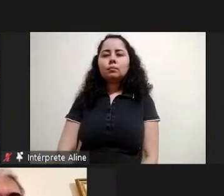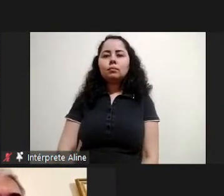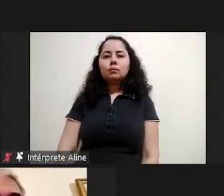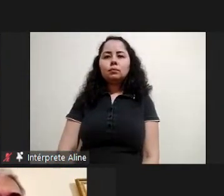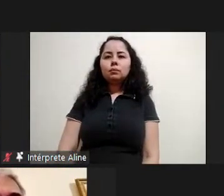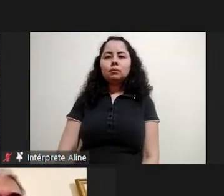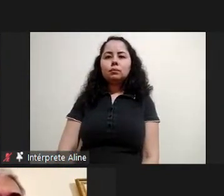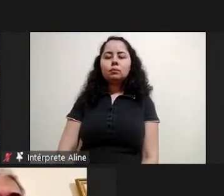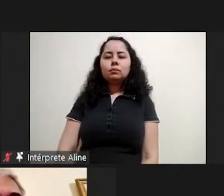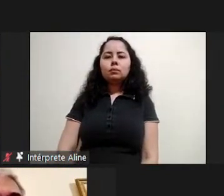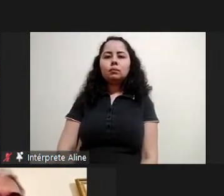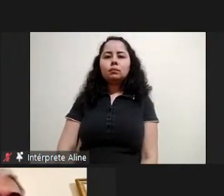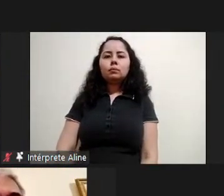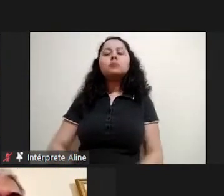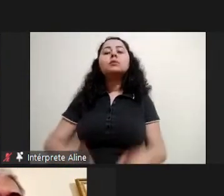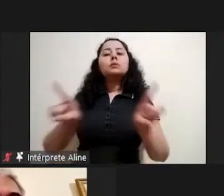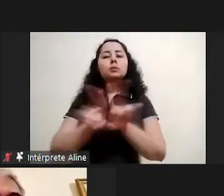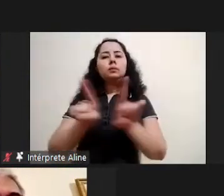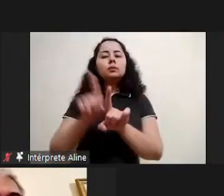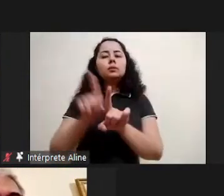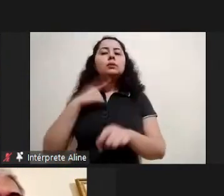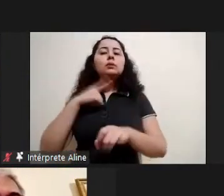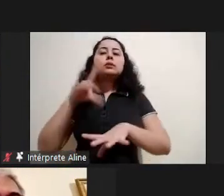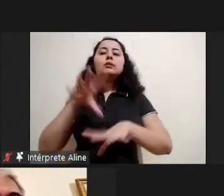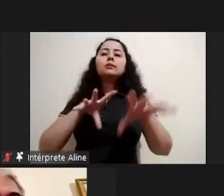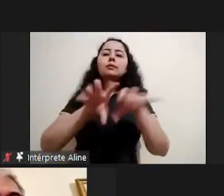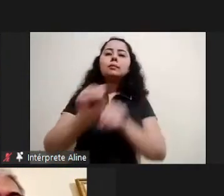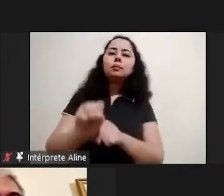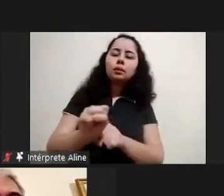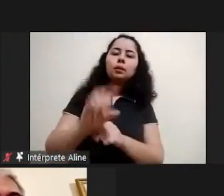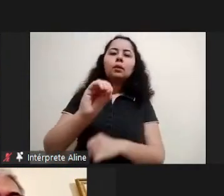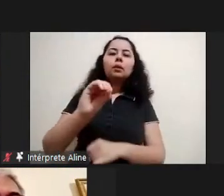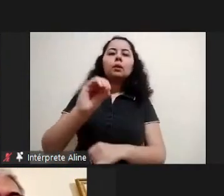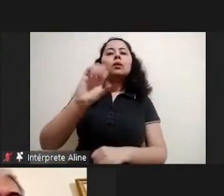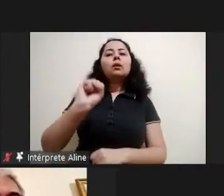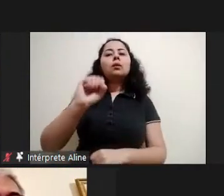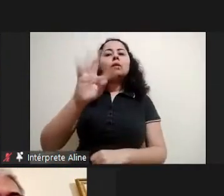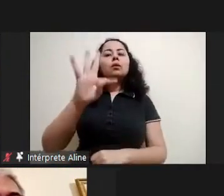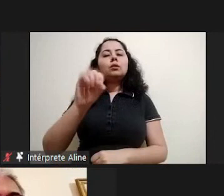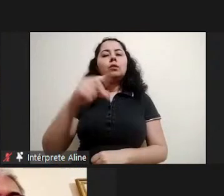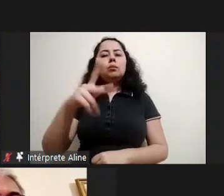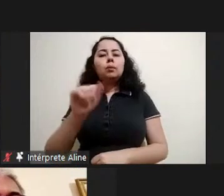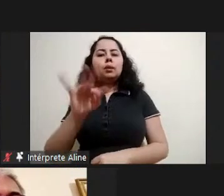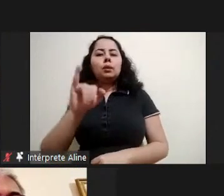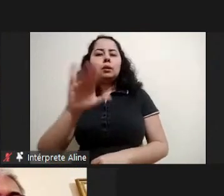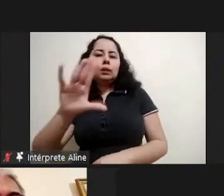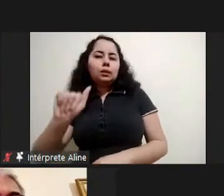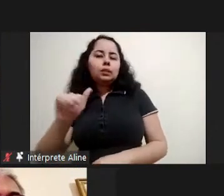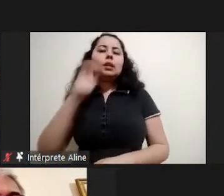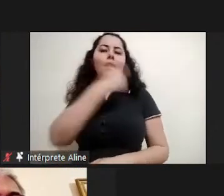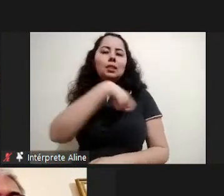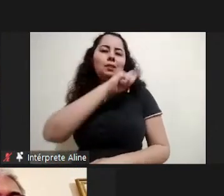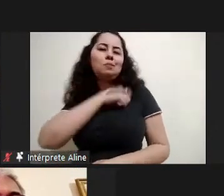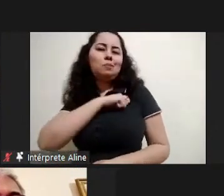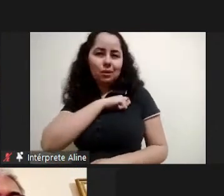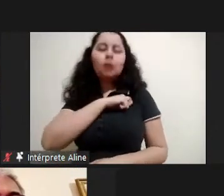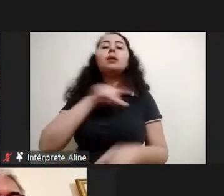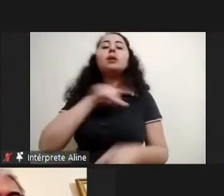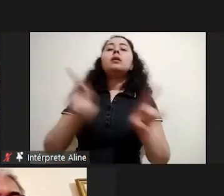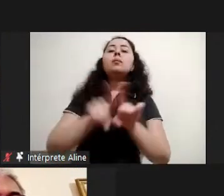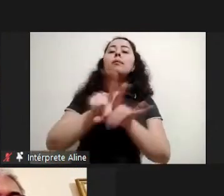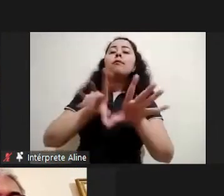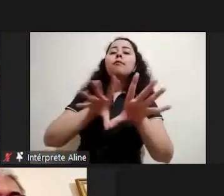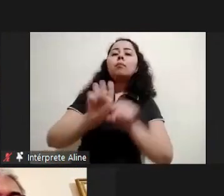Também possui formação em Osteopatia pela Escola de Madrid, Espanha. Formação em acupuntura